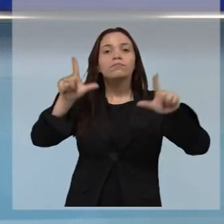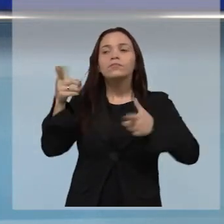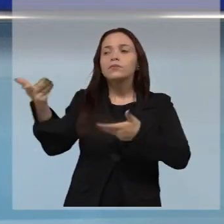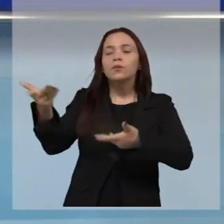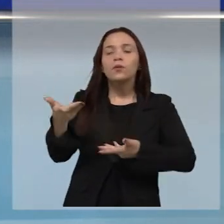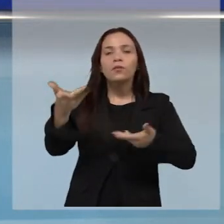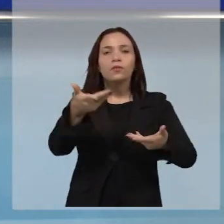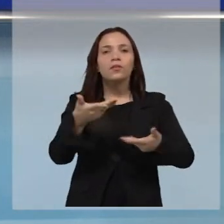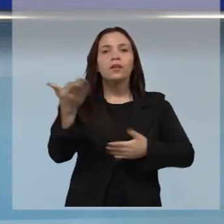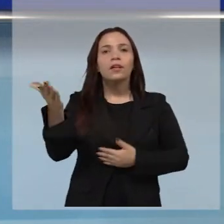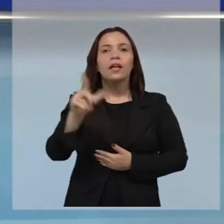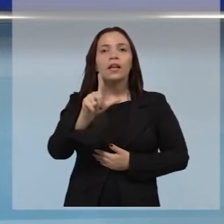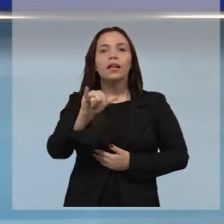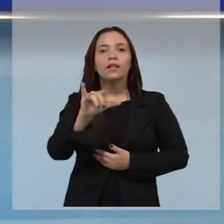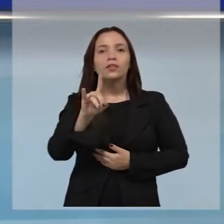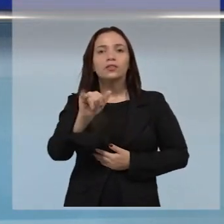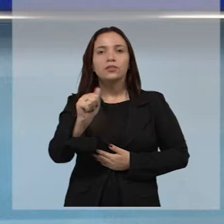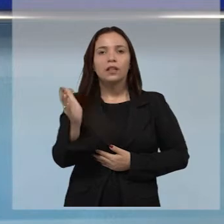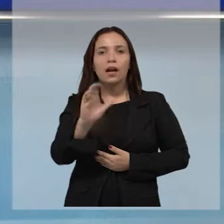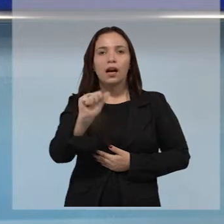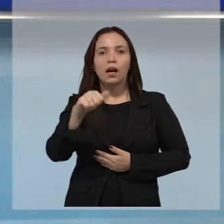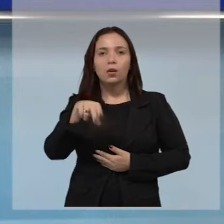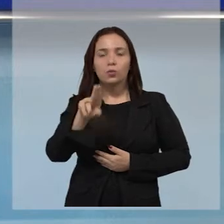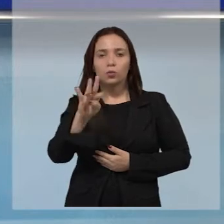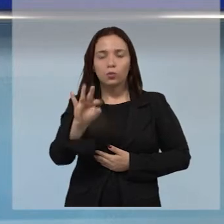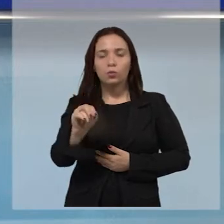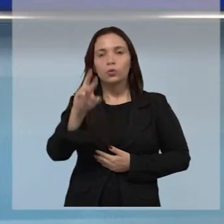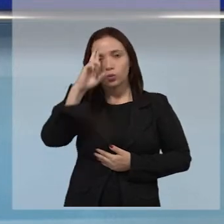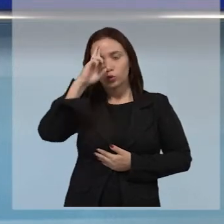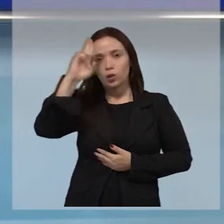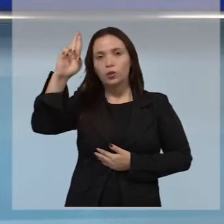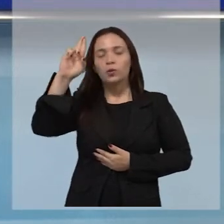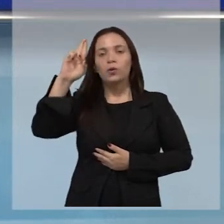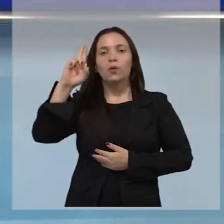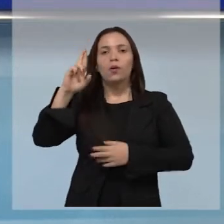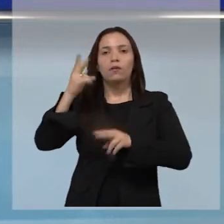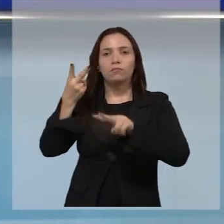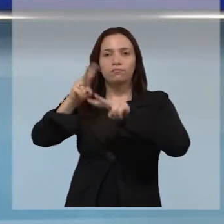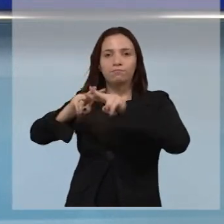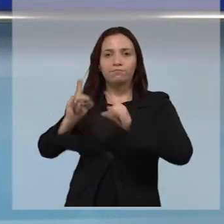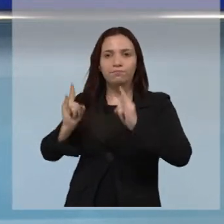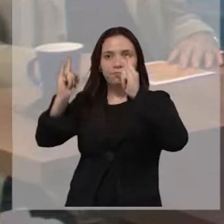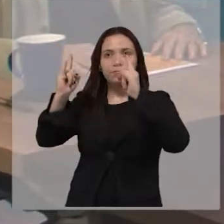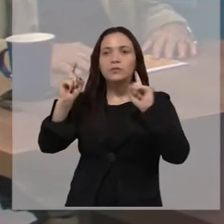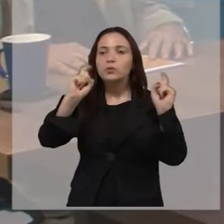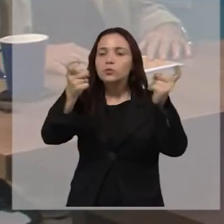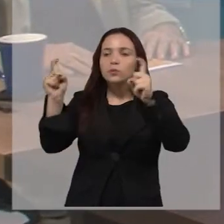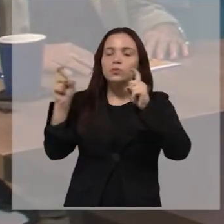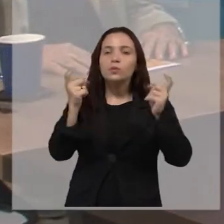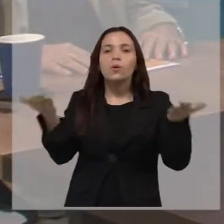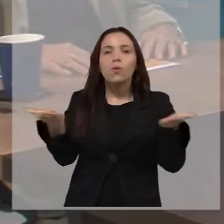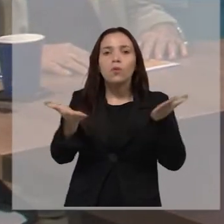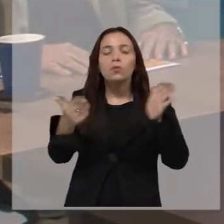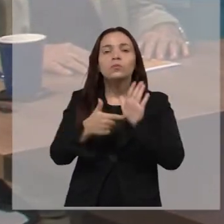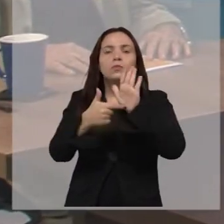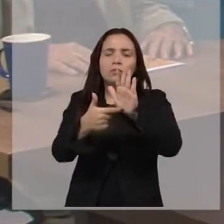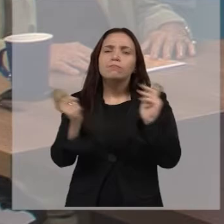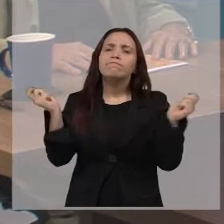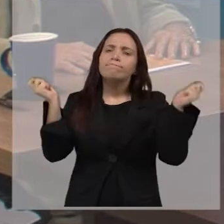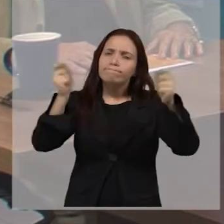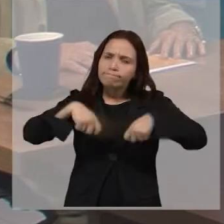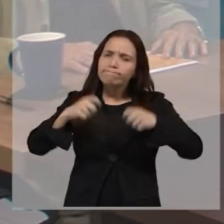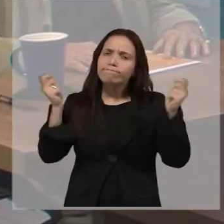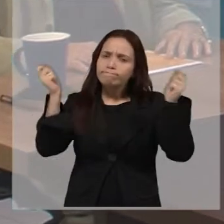programa de hoje a nossa convidada, a doutora Lídia Canudo, que é diretora da Unidade Prisional Irmã Imelda, e discutindo com ela, mostrando que